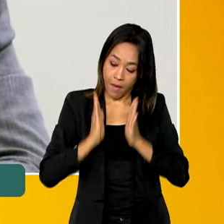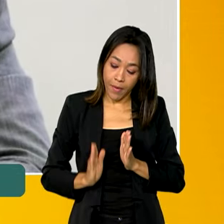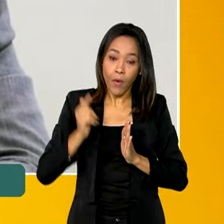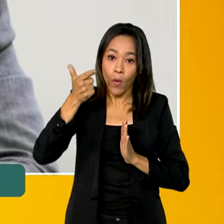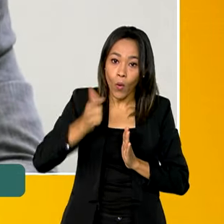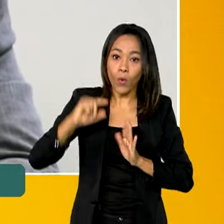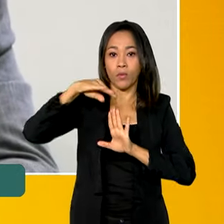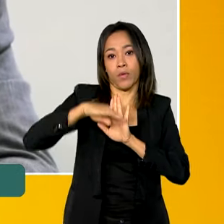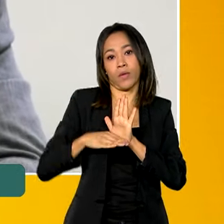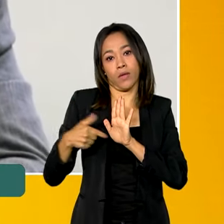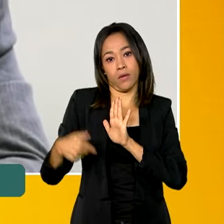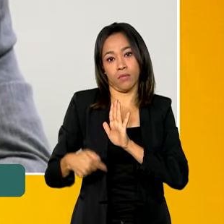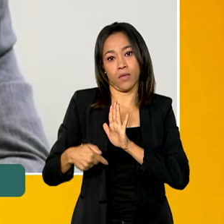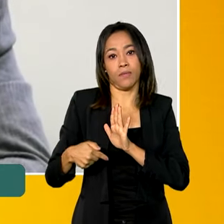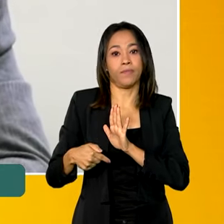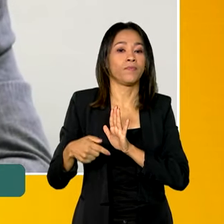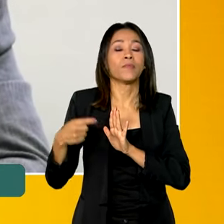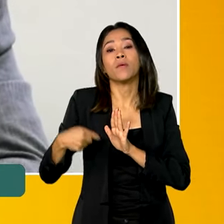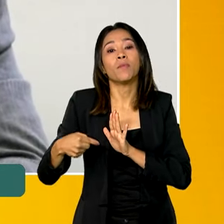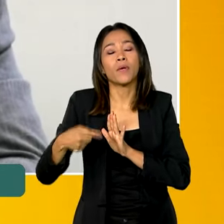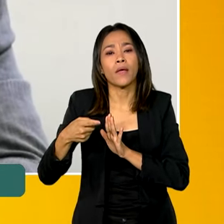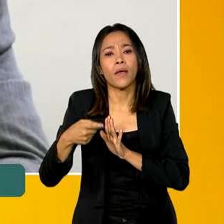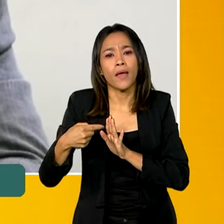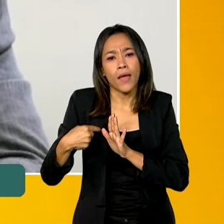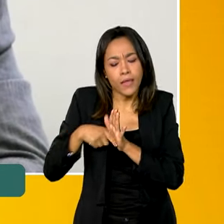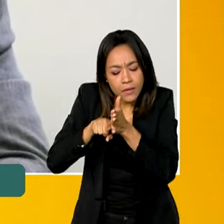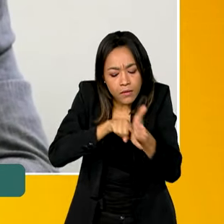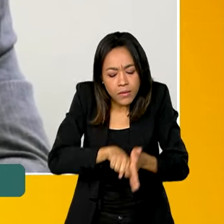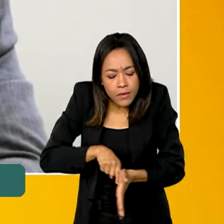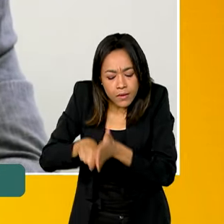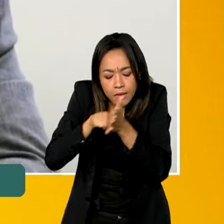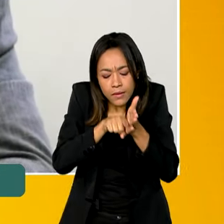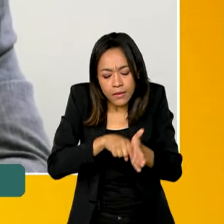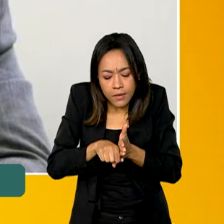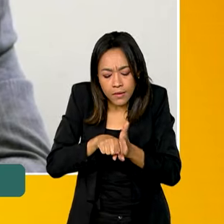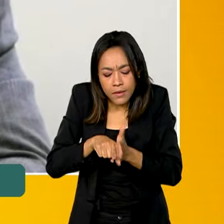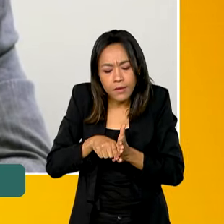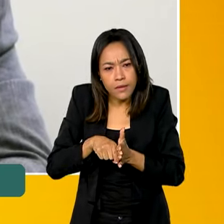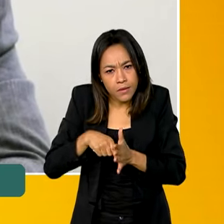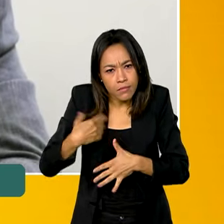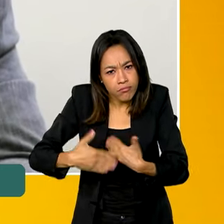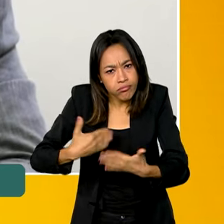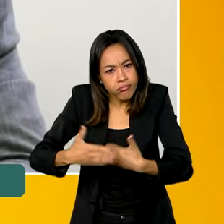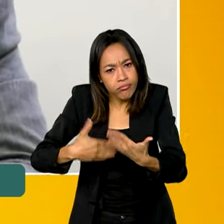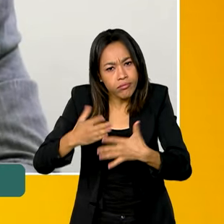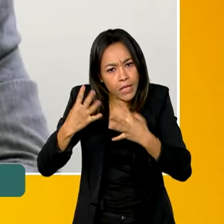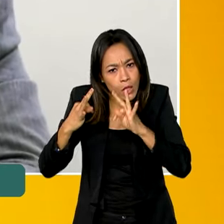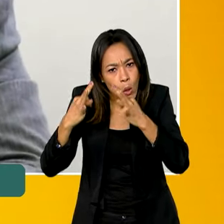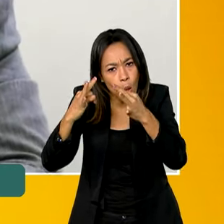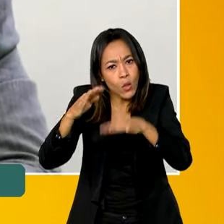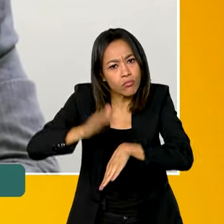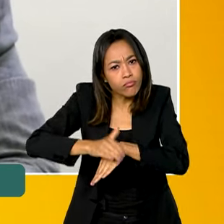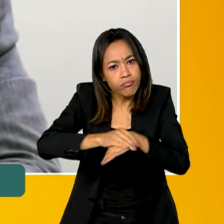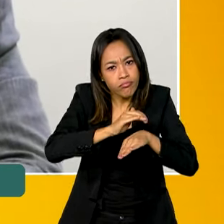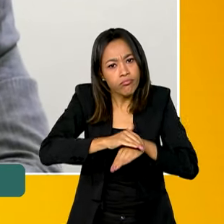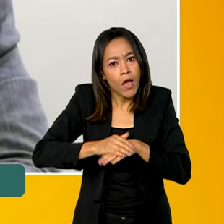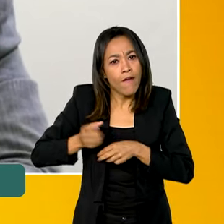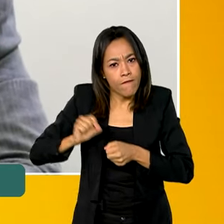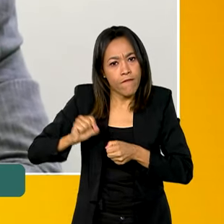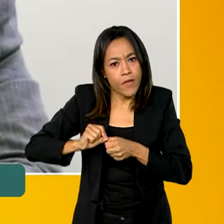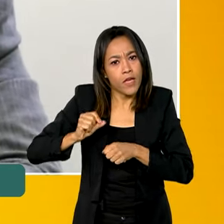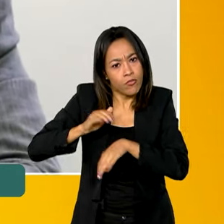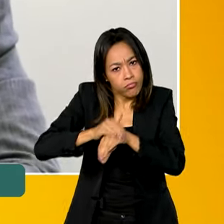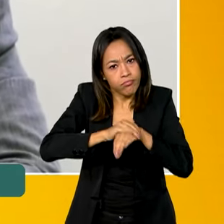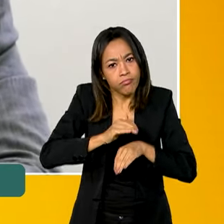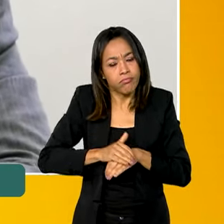Eh esses produtos esses desenvolvimentos tecnológicos eh feitos por essas startups alcancem o mercado cada vez mais